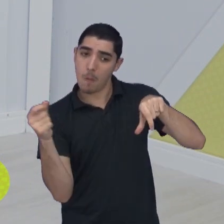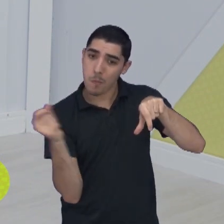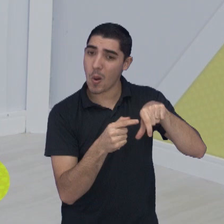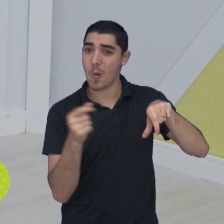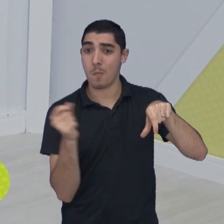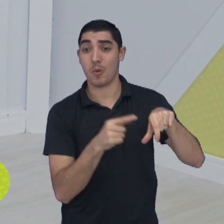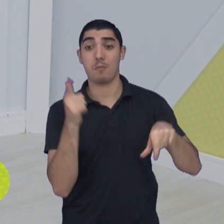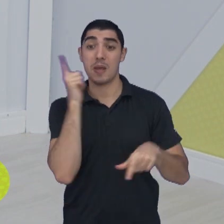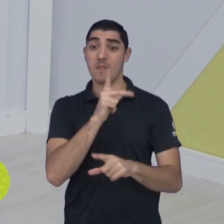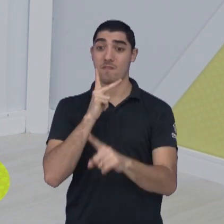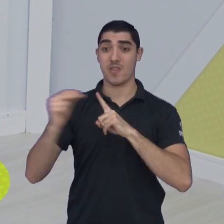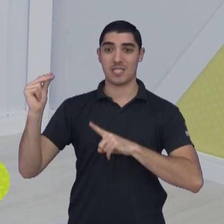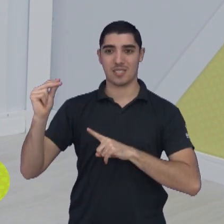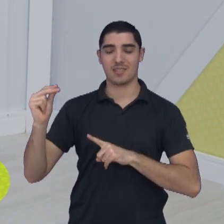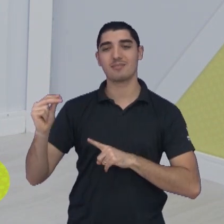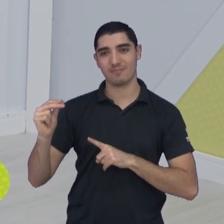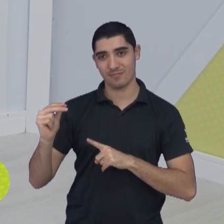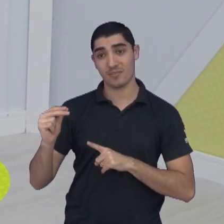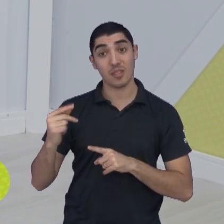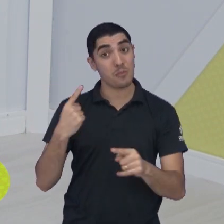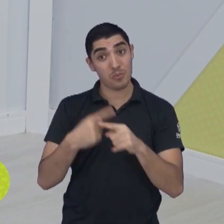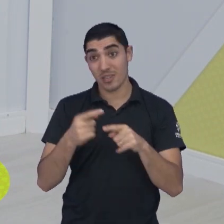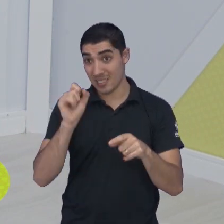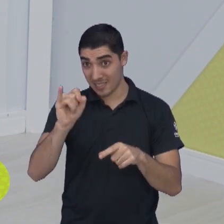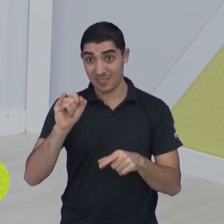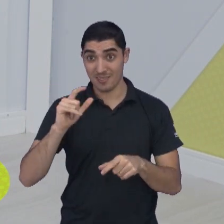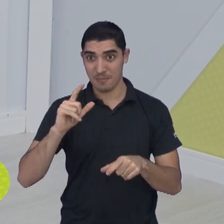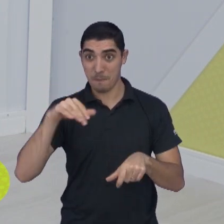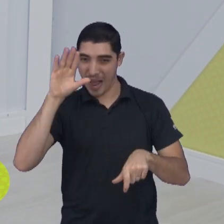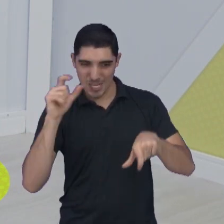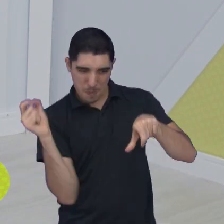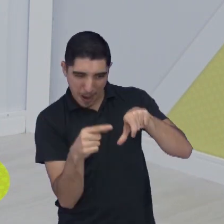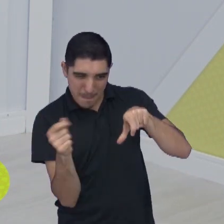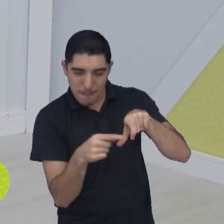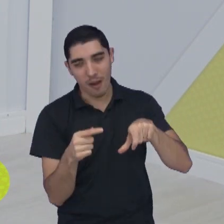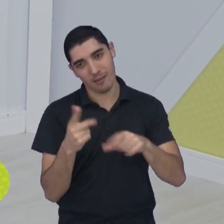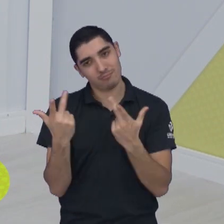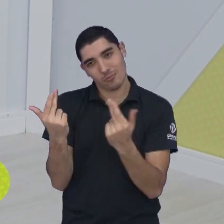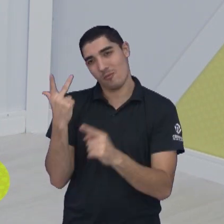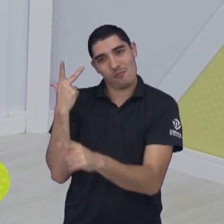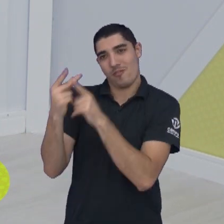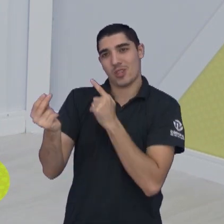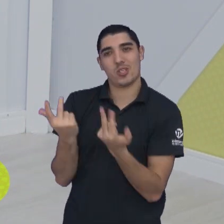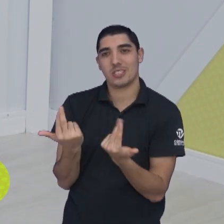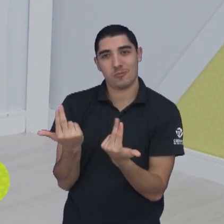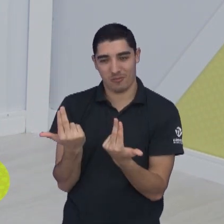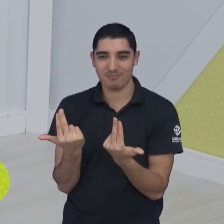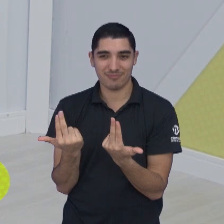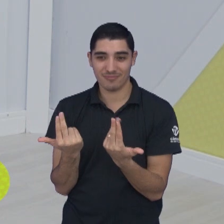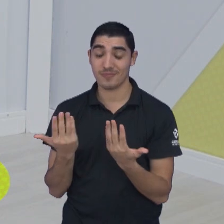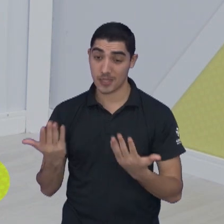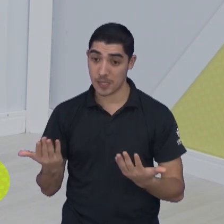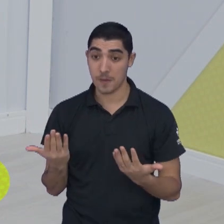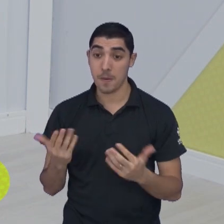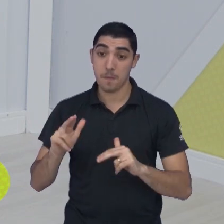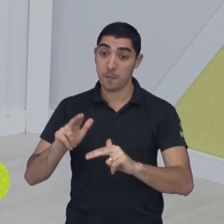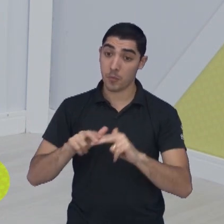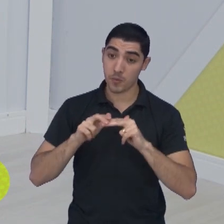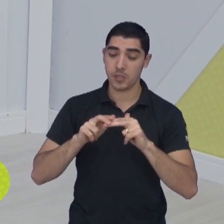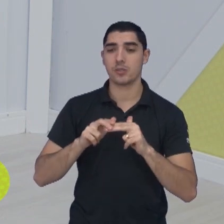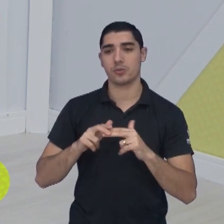criadas em gols, porque é o gol que dá a vitória, é o gol que marca ponto no frigir dos ovos, né? Ou